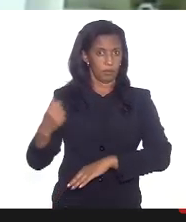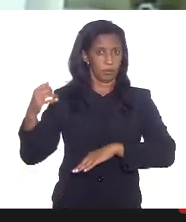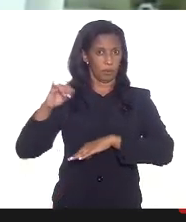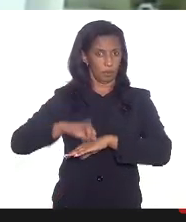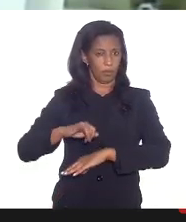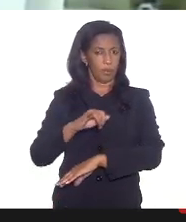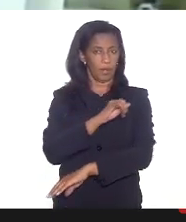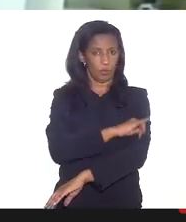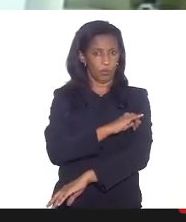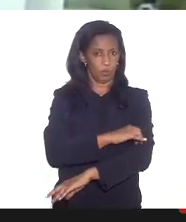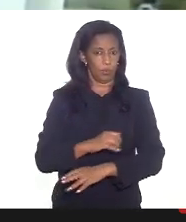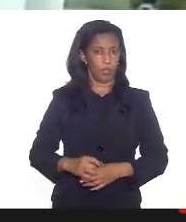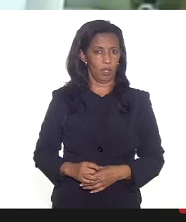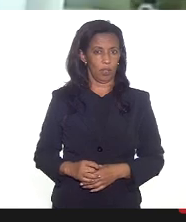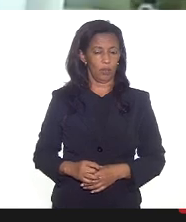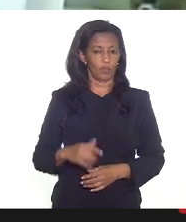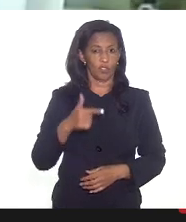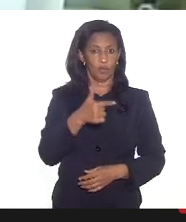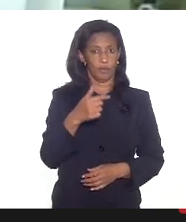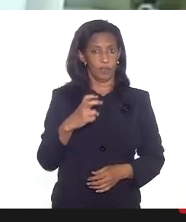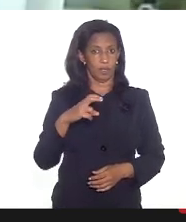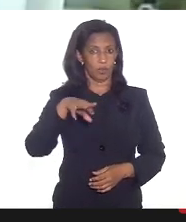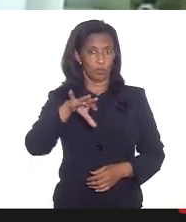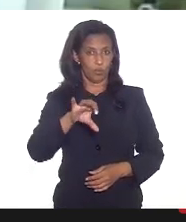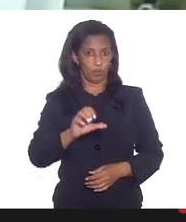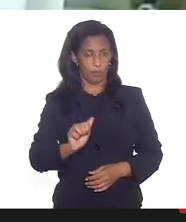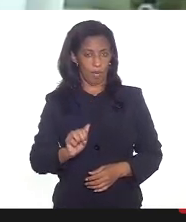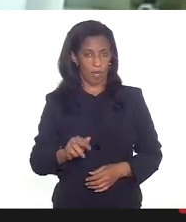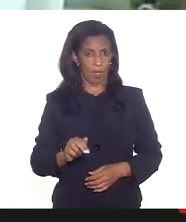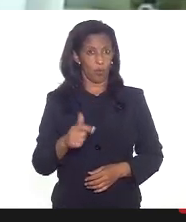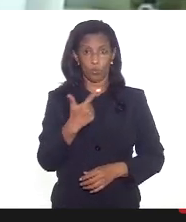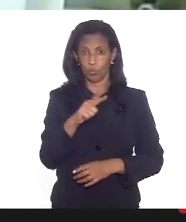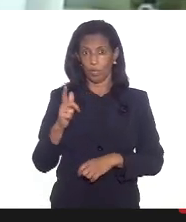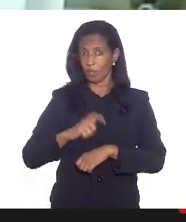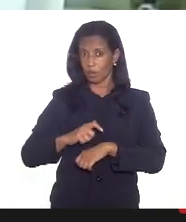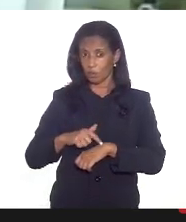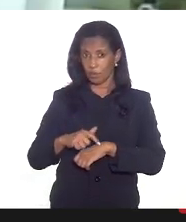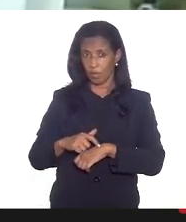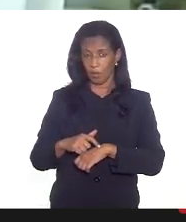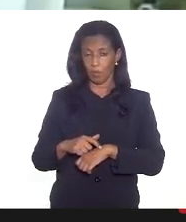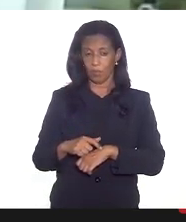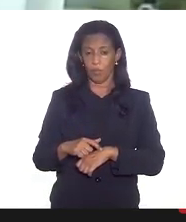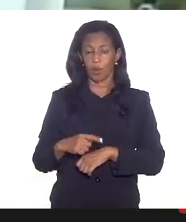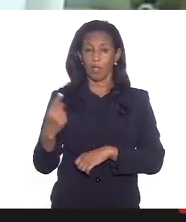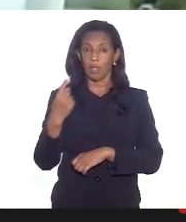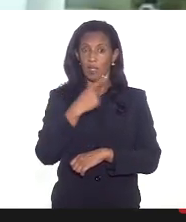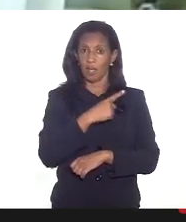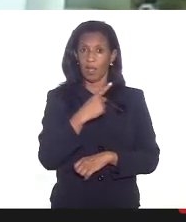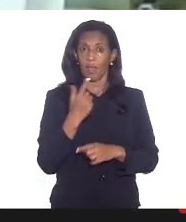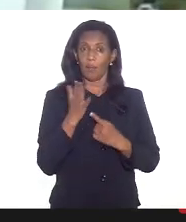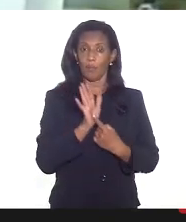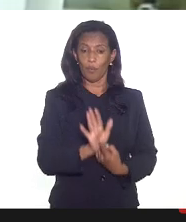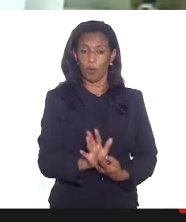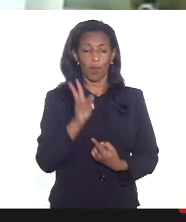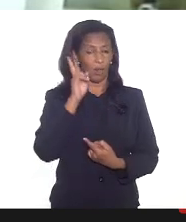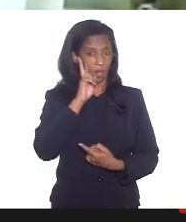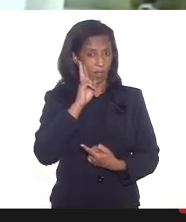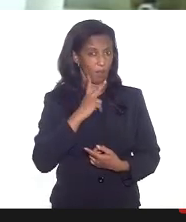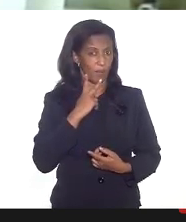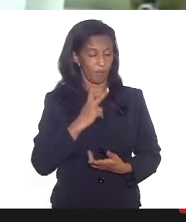Rio a última atualização é demais Sensível Demais peso não tem tanto tempo e lá trás o pino que eu